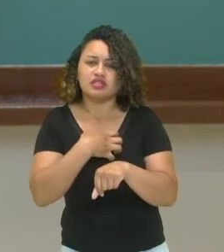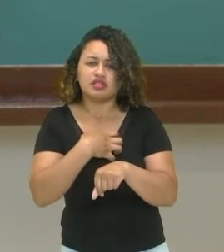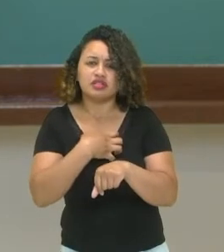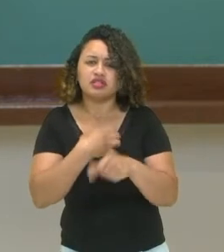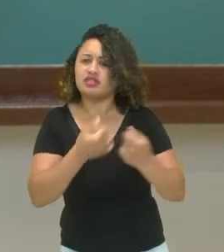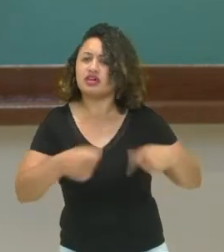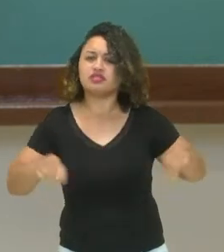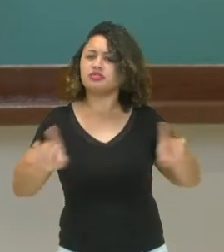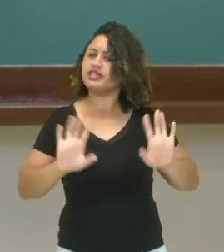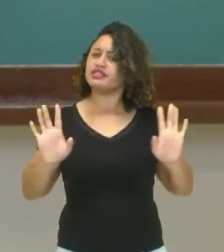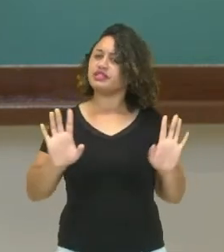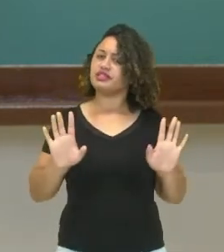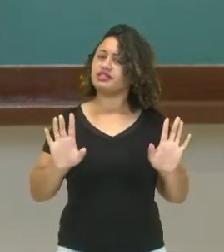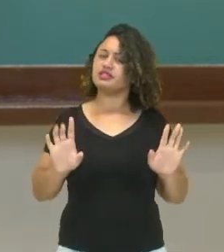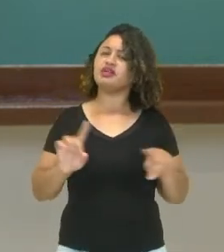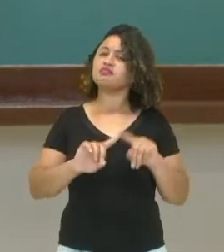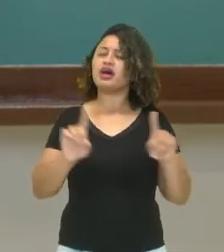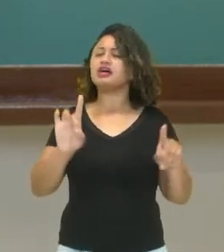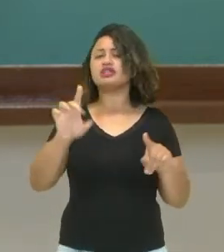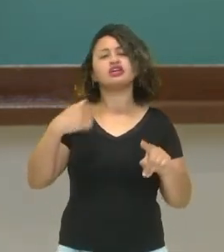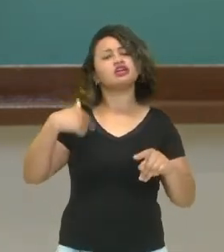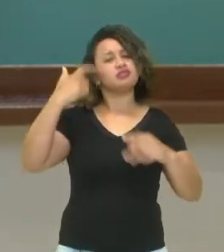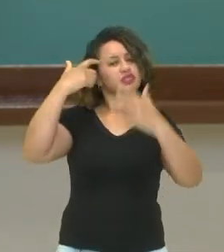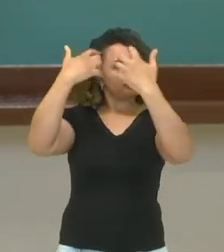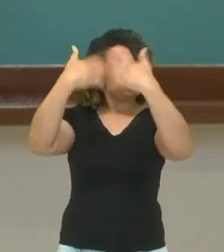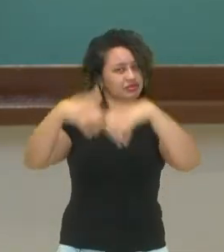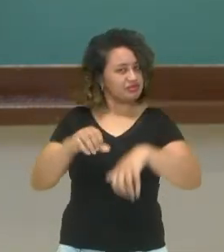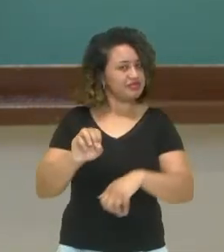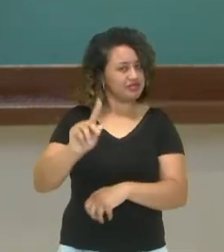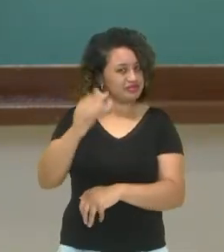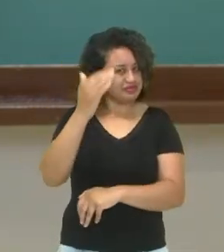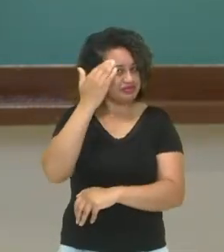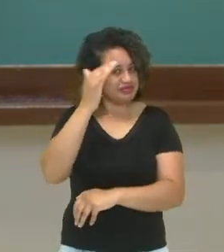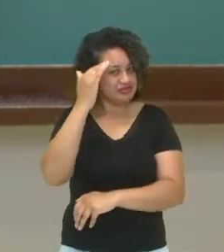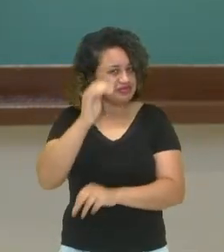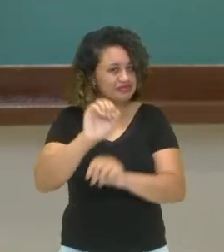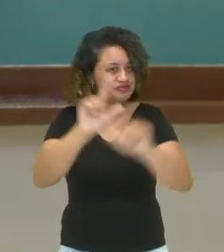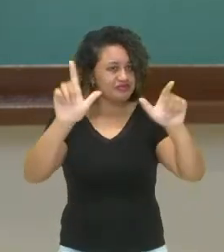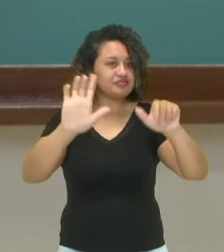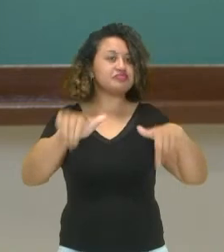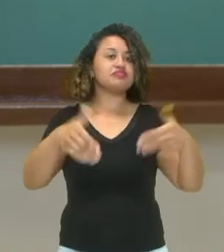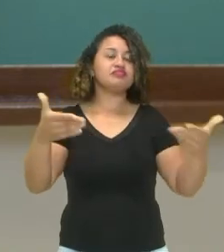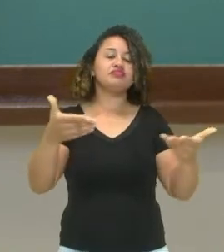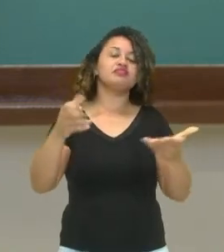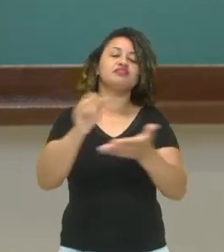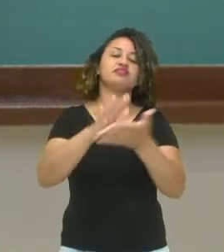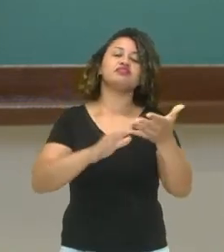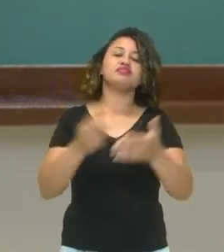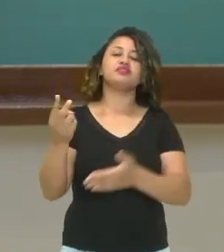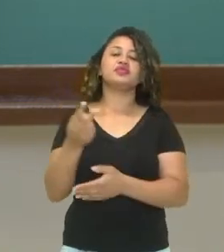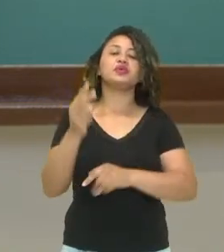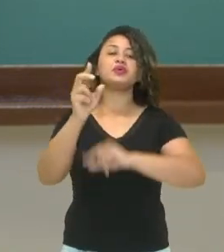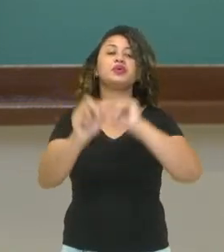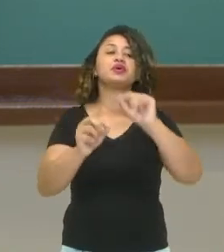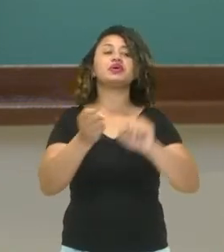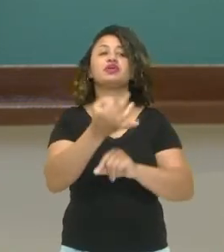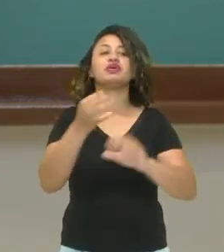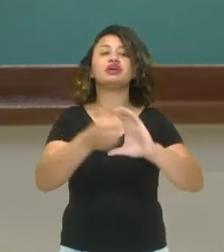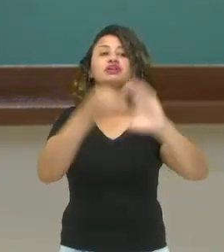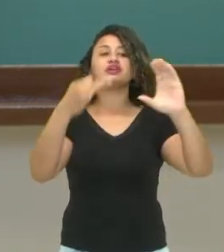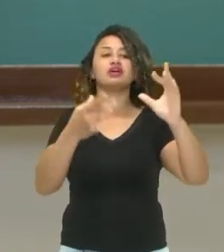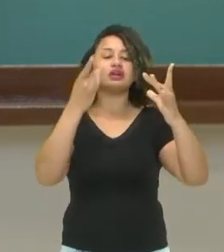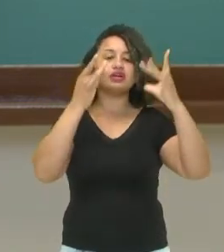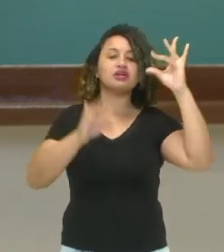sentimento, é para ter a reflexão. Deu para entender? Então seguimos, tá? Então, segunda questãozinha. Quais são as características do